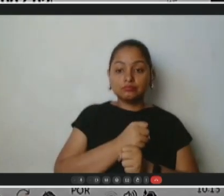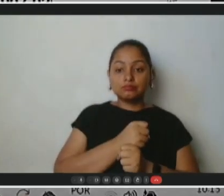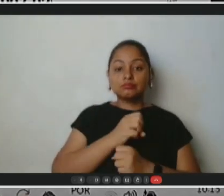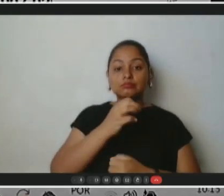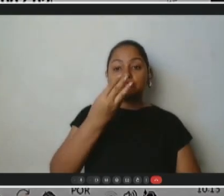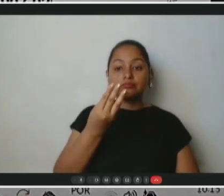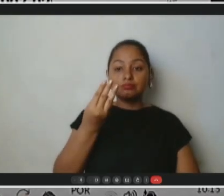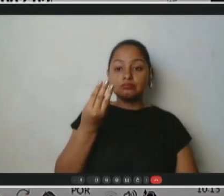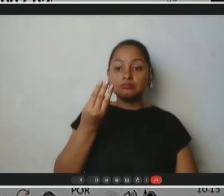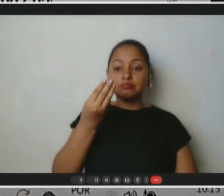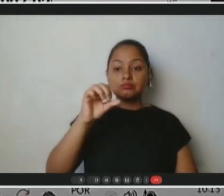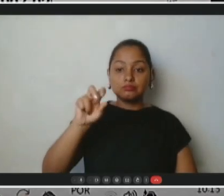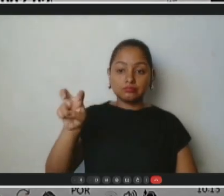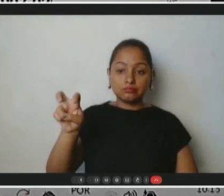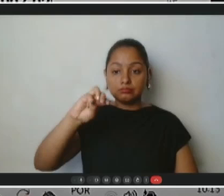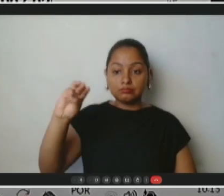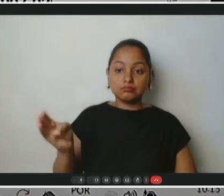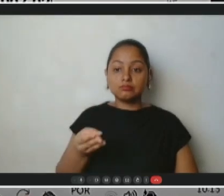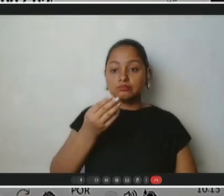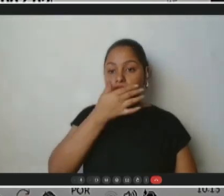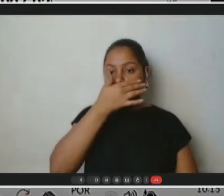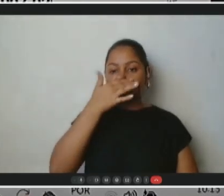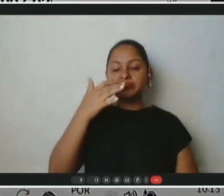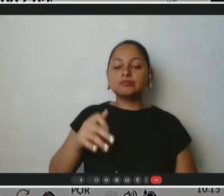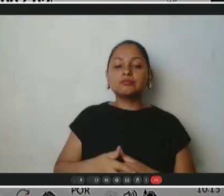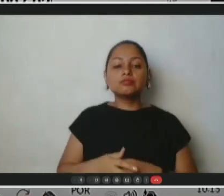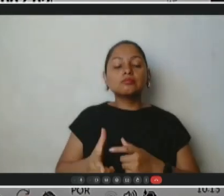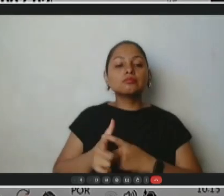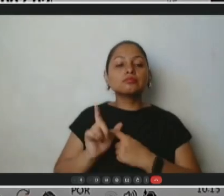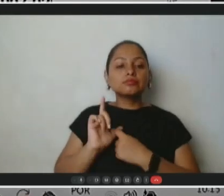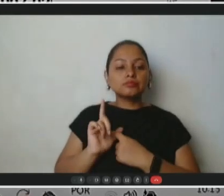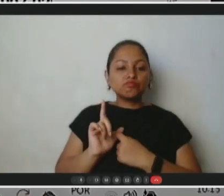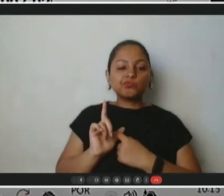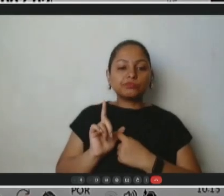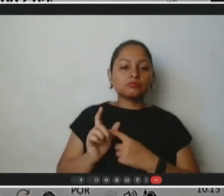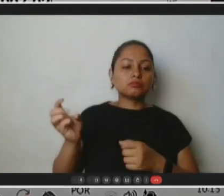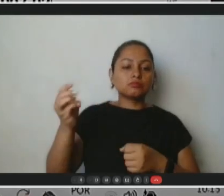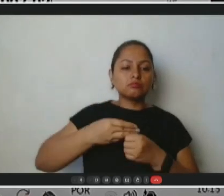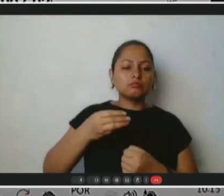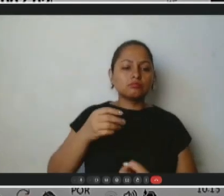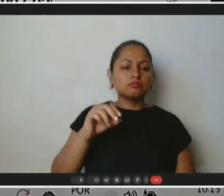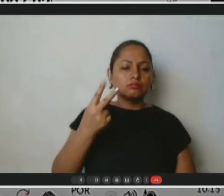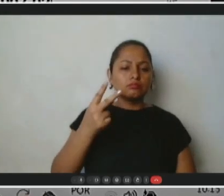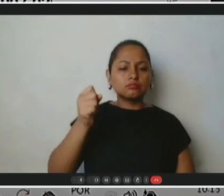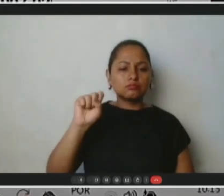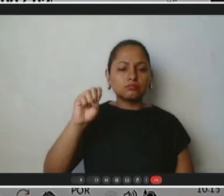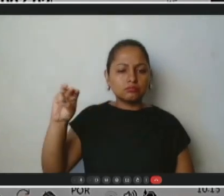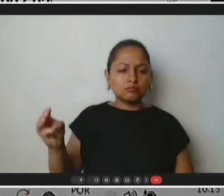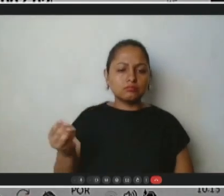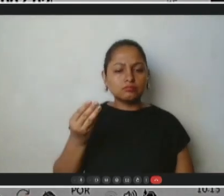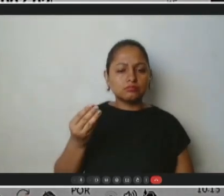395 milhões. Despesa: Prefeitura Municipal, 285 milhões